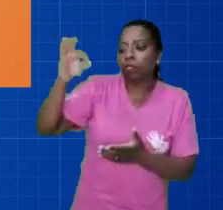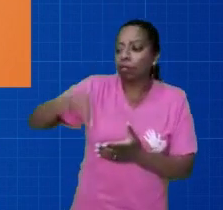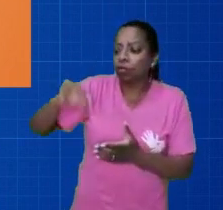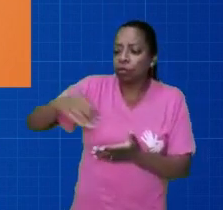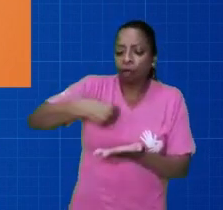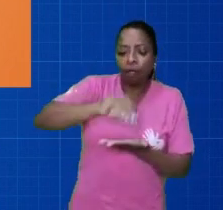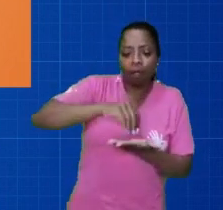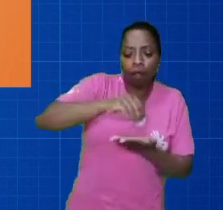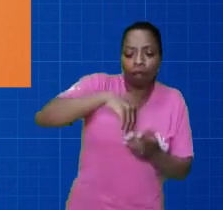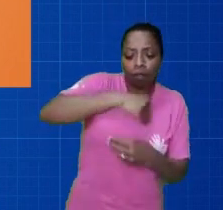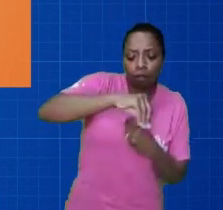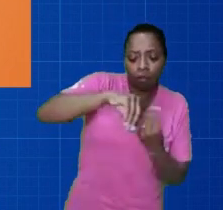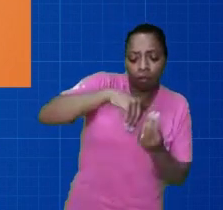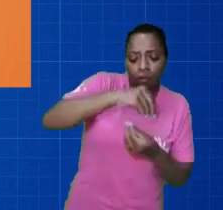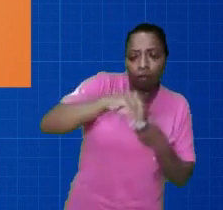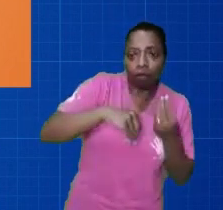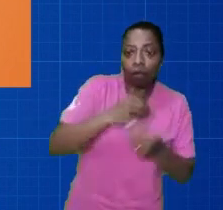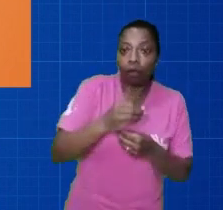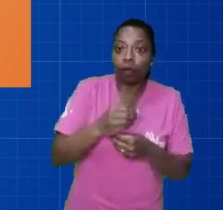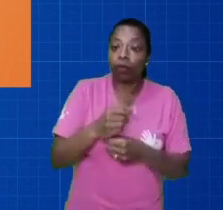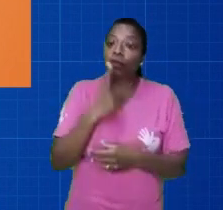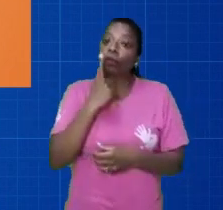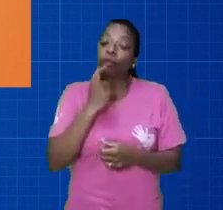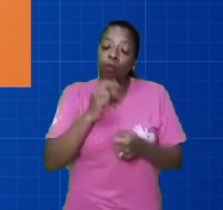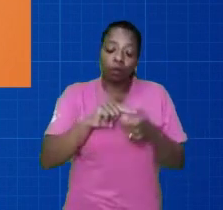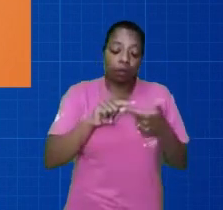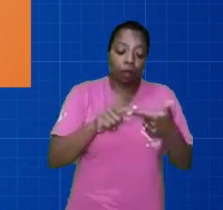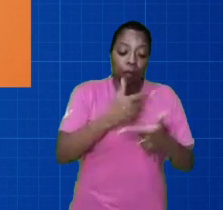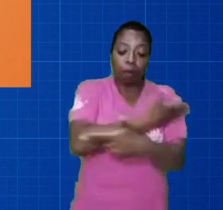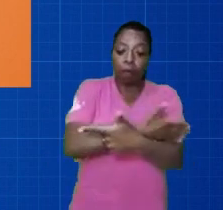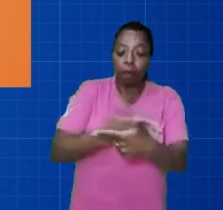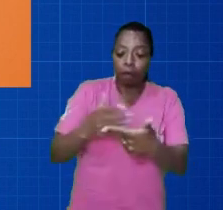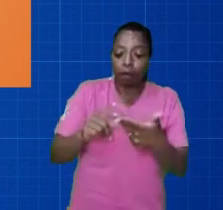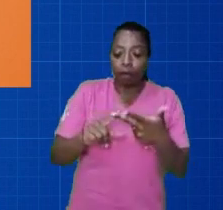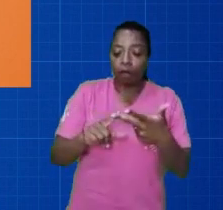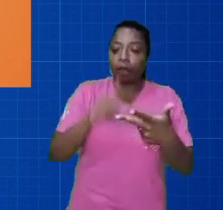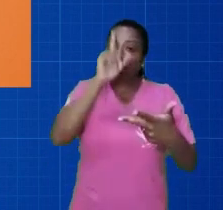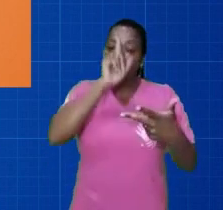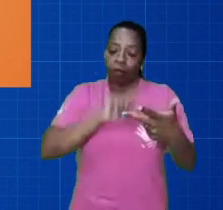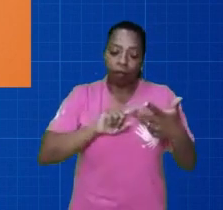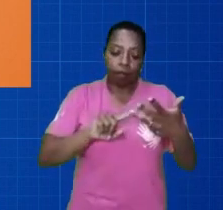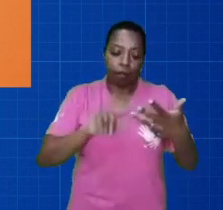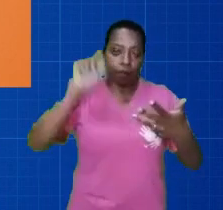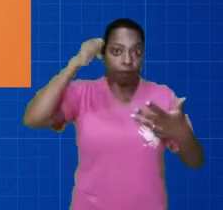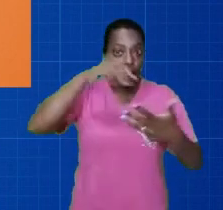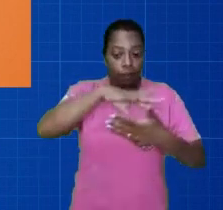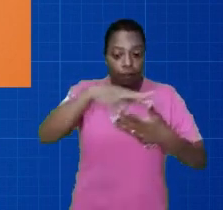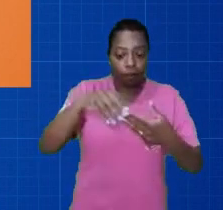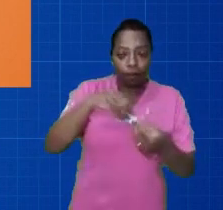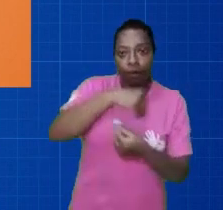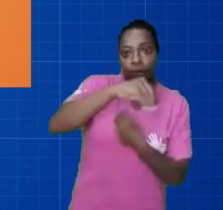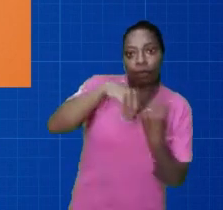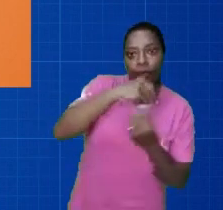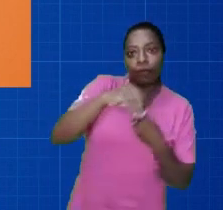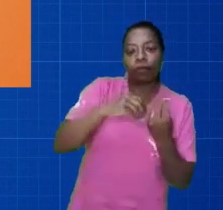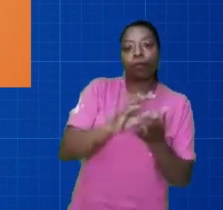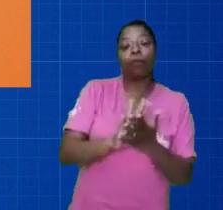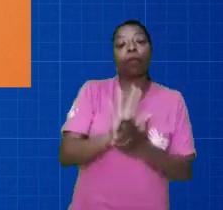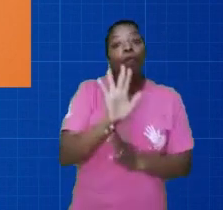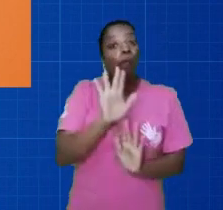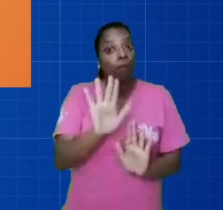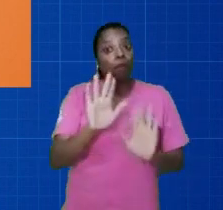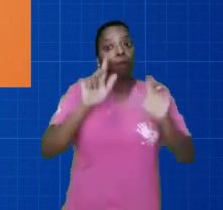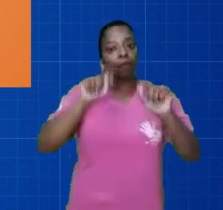guache, misturando as cores vermelho, branco, amarelo e preto, mas podem ser outras também. A